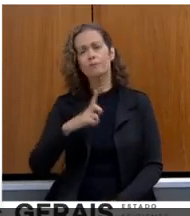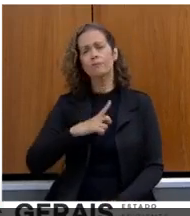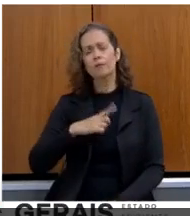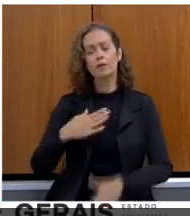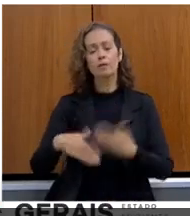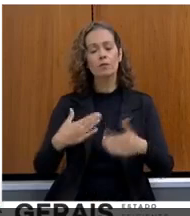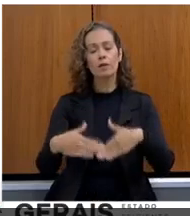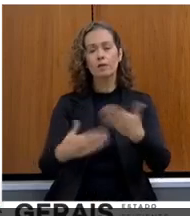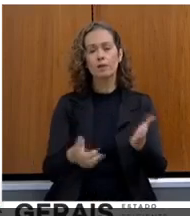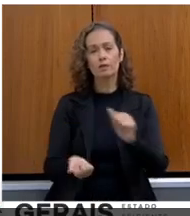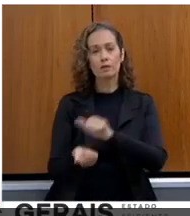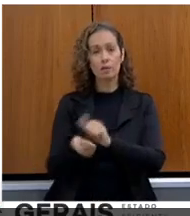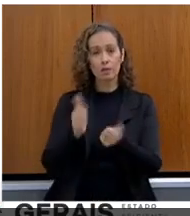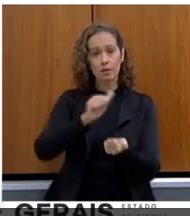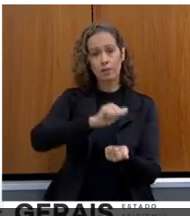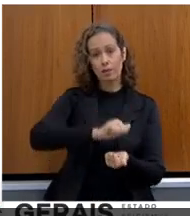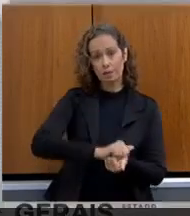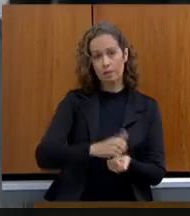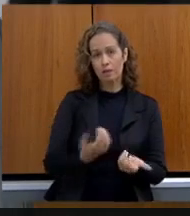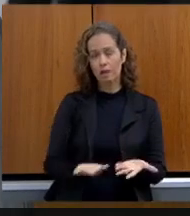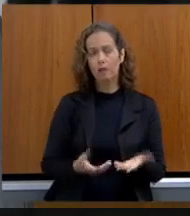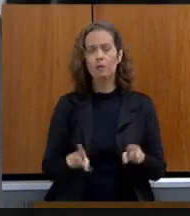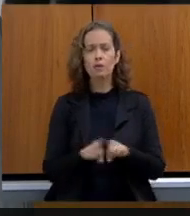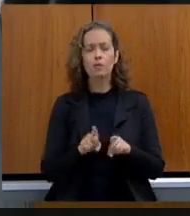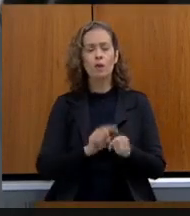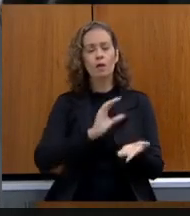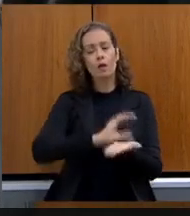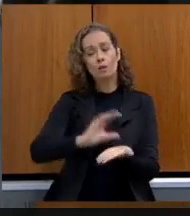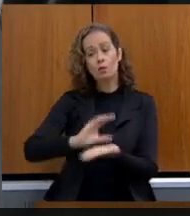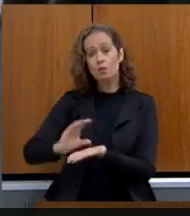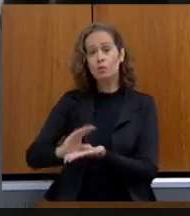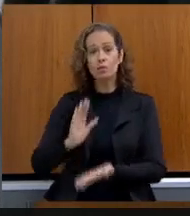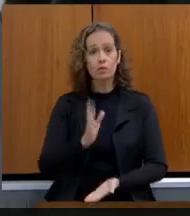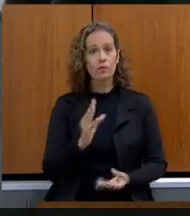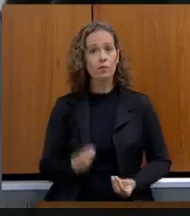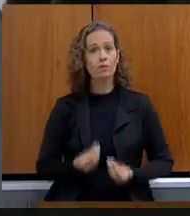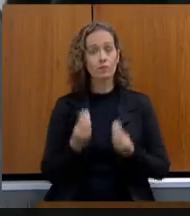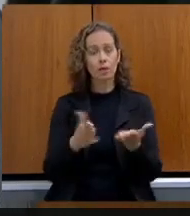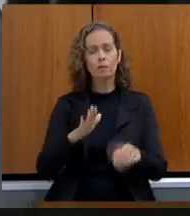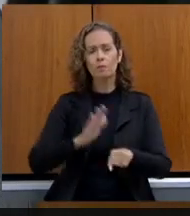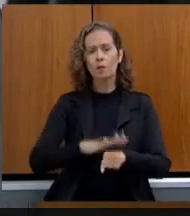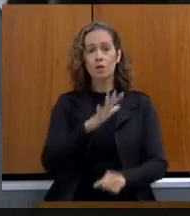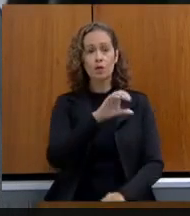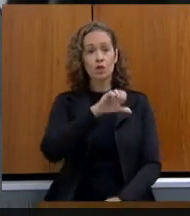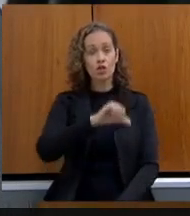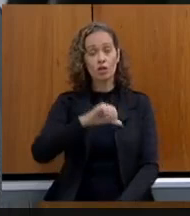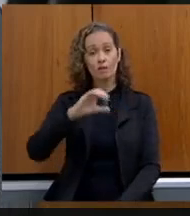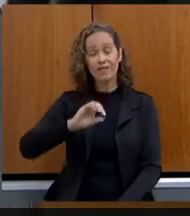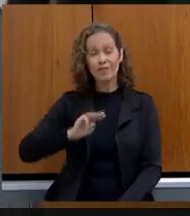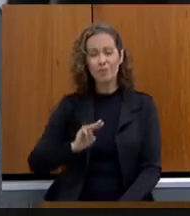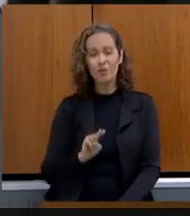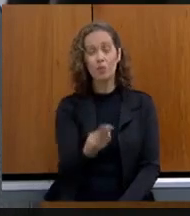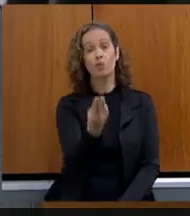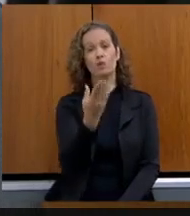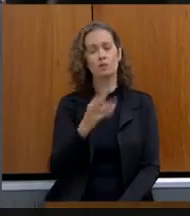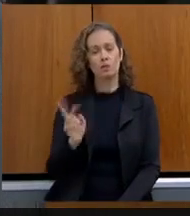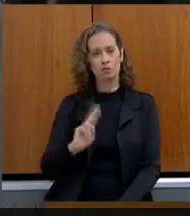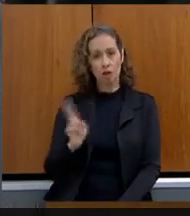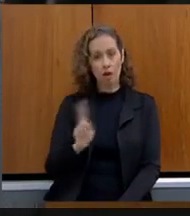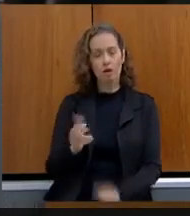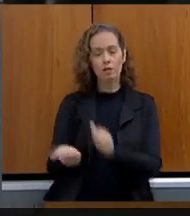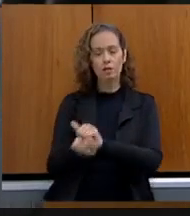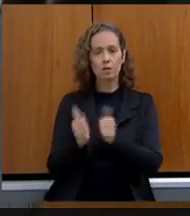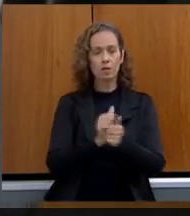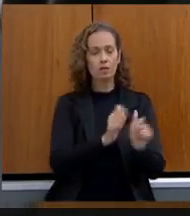não é um processo todo de adaptação é recursos foram foram disponibilizados mais de 90 milhões de reais para adaptação desses espaços